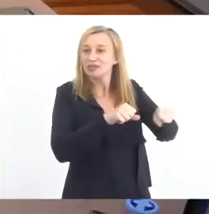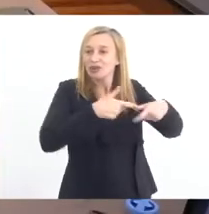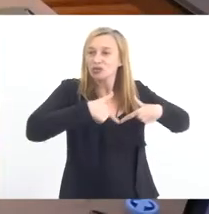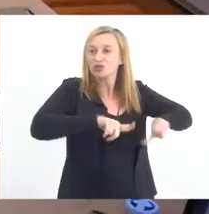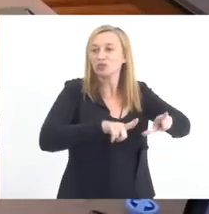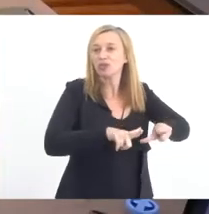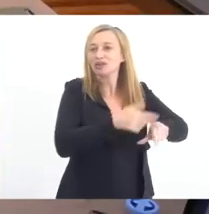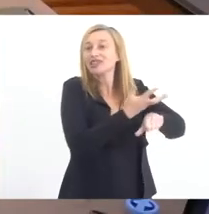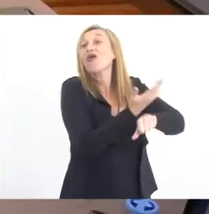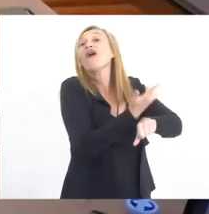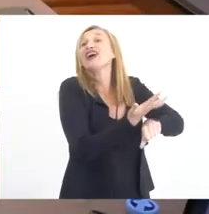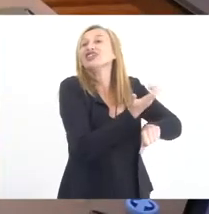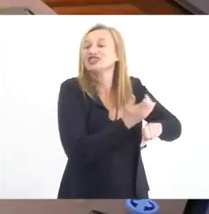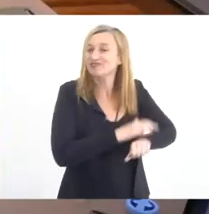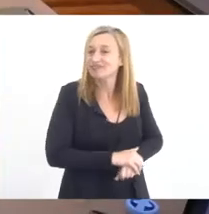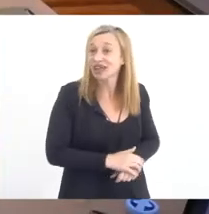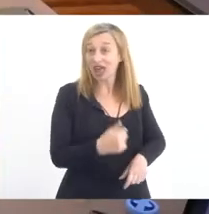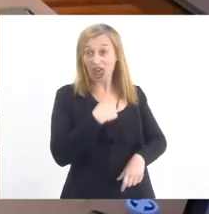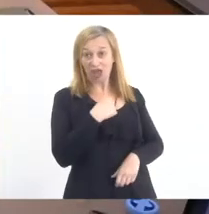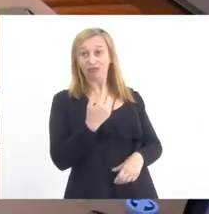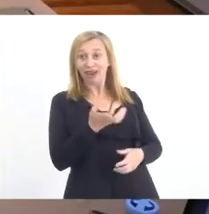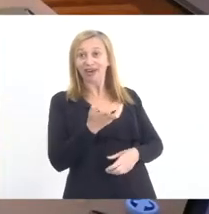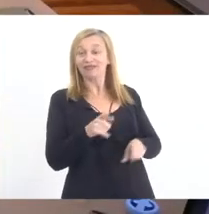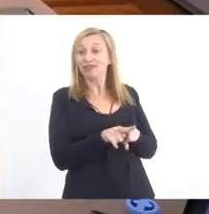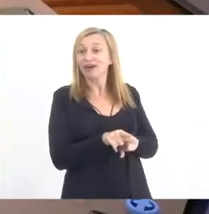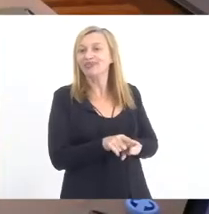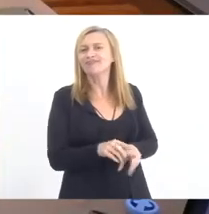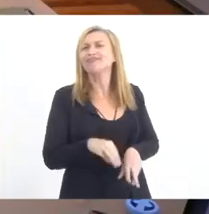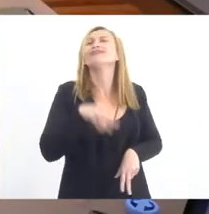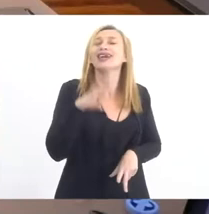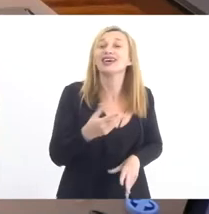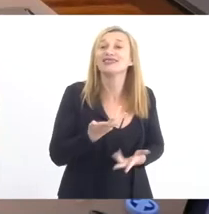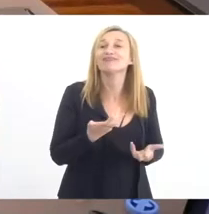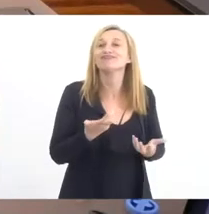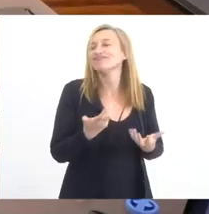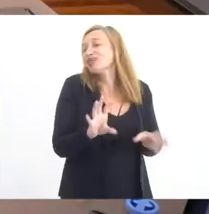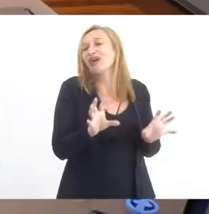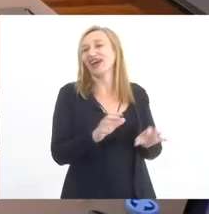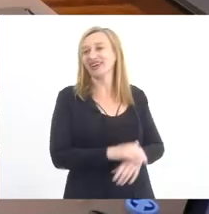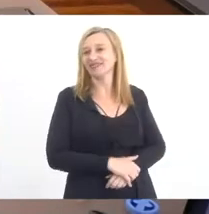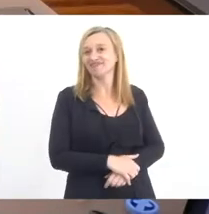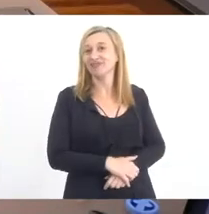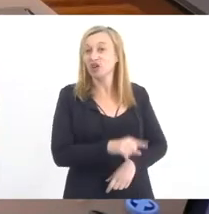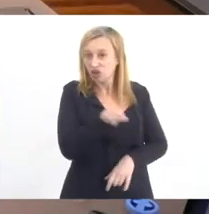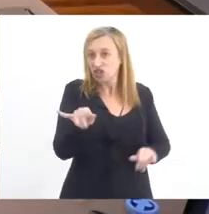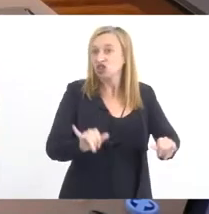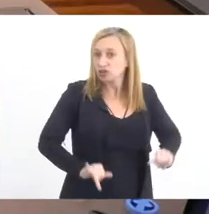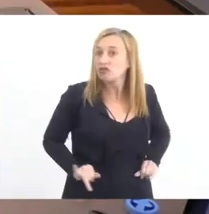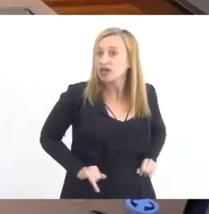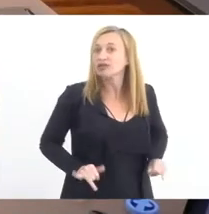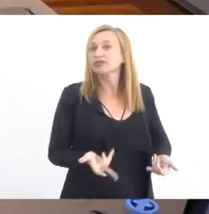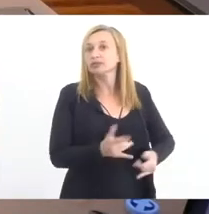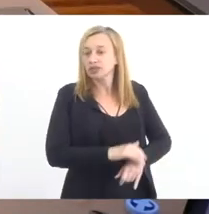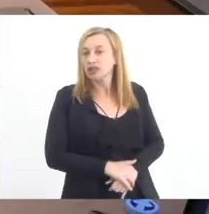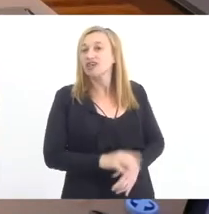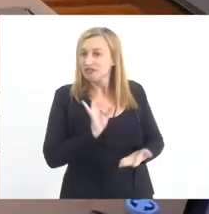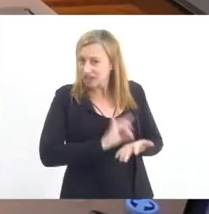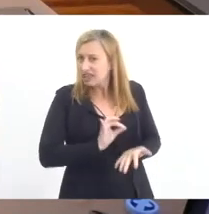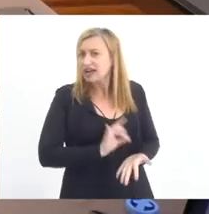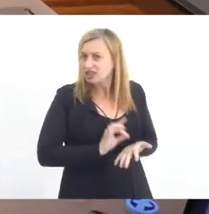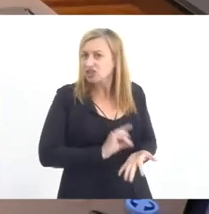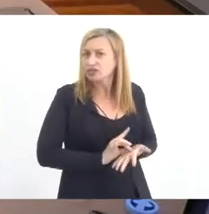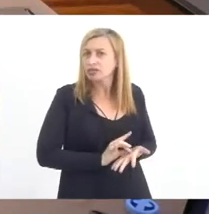da UERJ? Até eu. Quem não quer? Então, vocês estão sofrendo muito, é bem